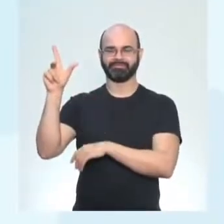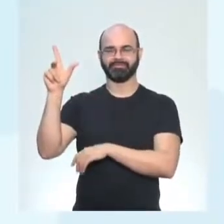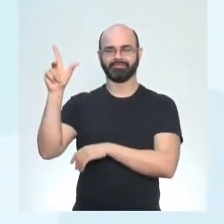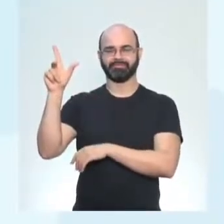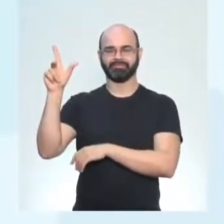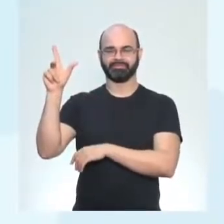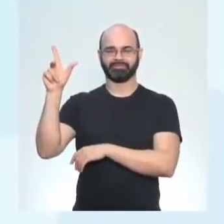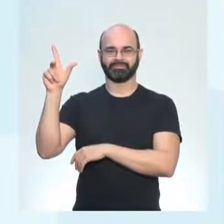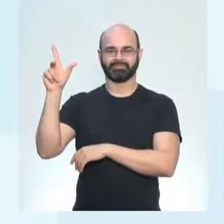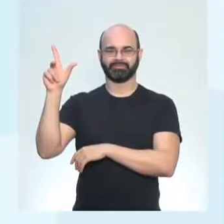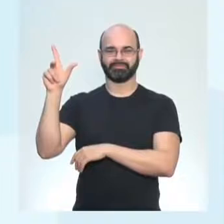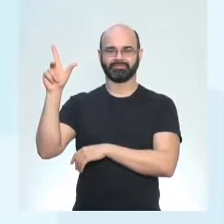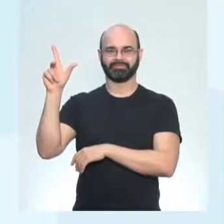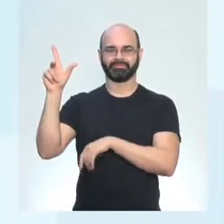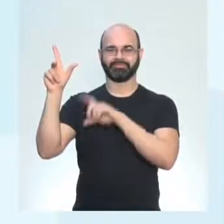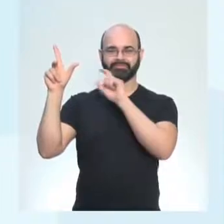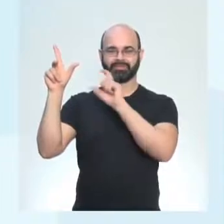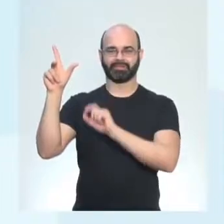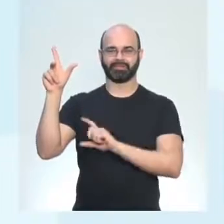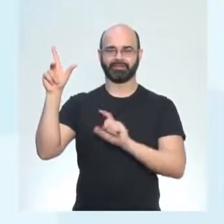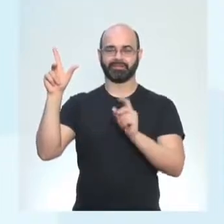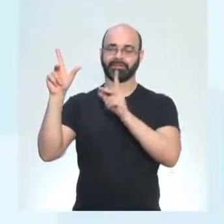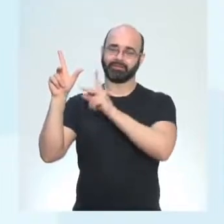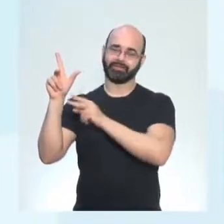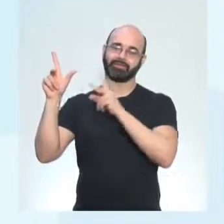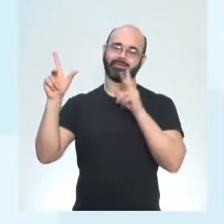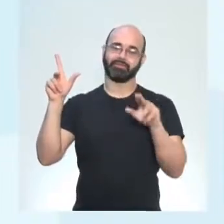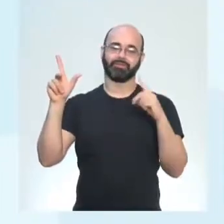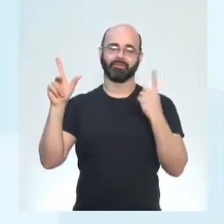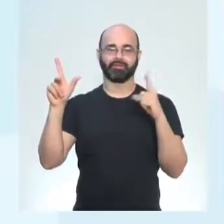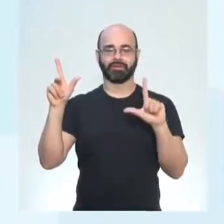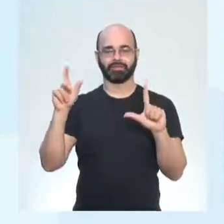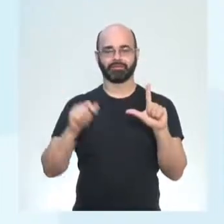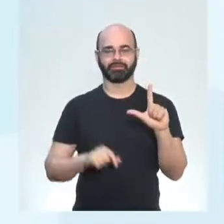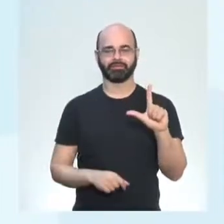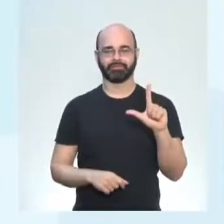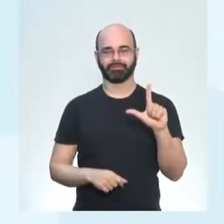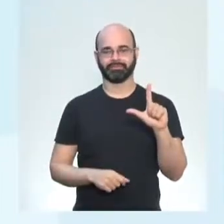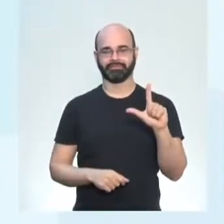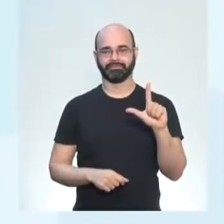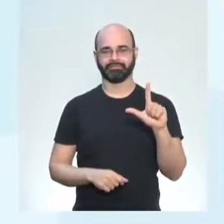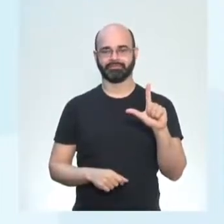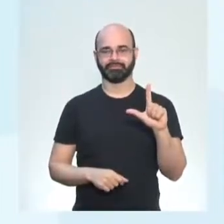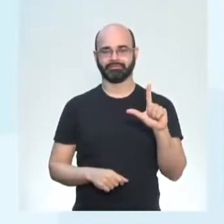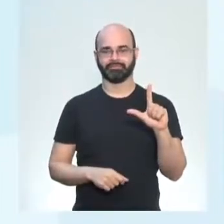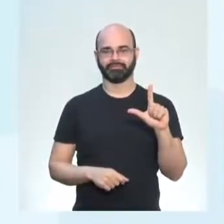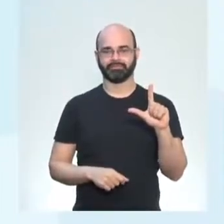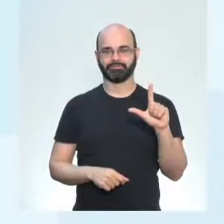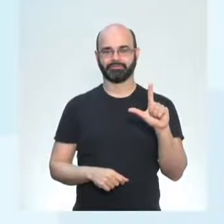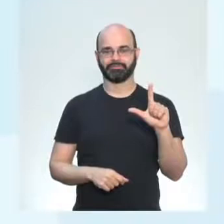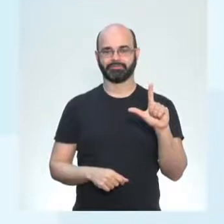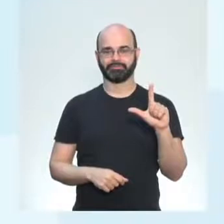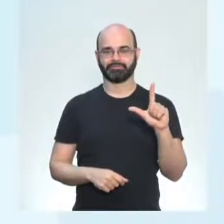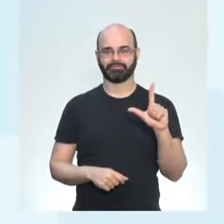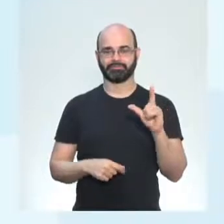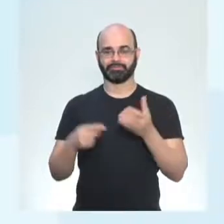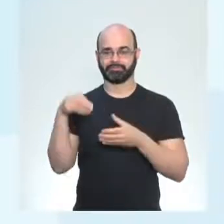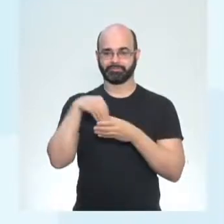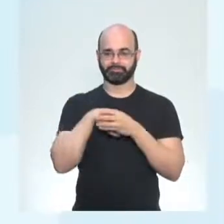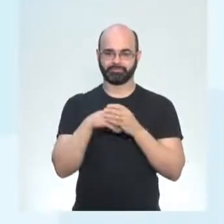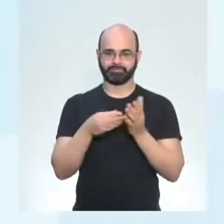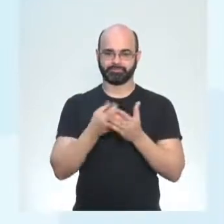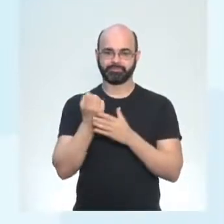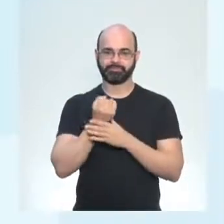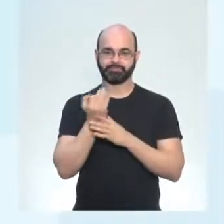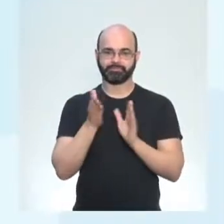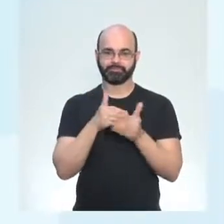por 10, ele vai ser igual, Jonas, a 1 litro, né? Isso nas medidas internas, tá bom? Certo. Muito